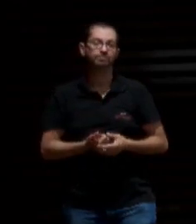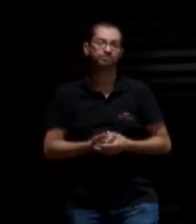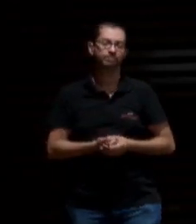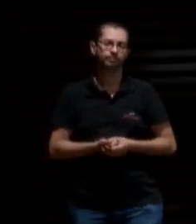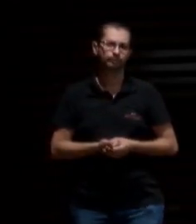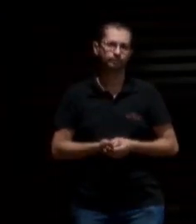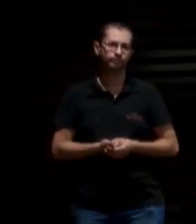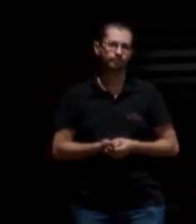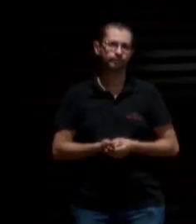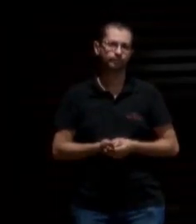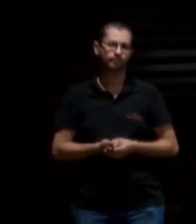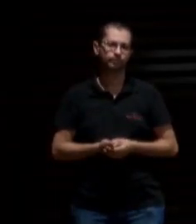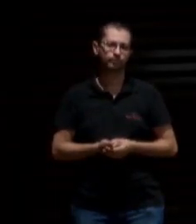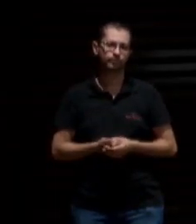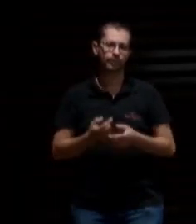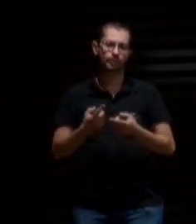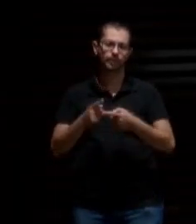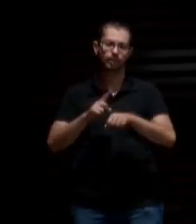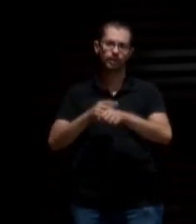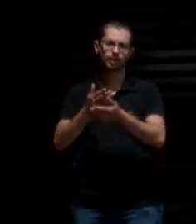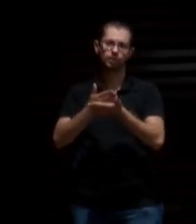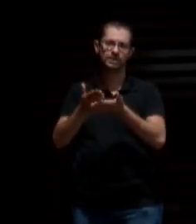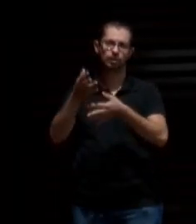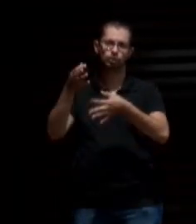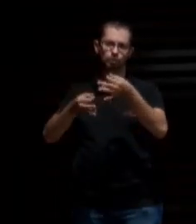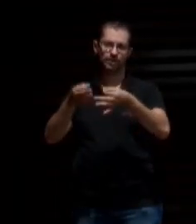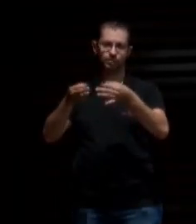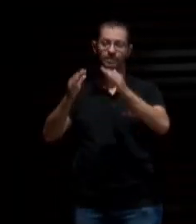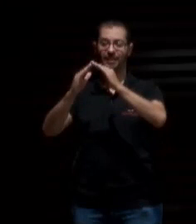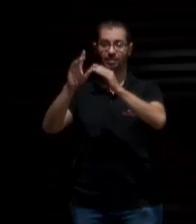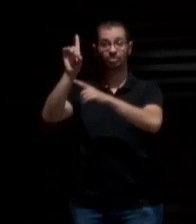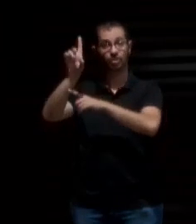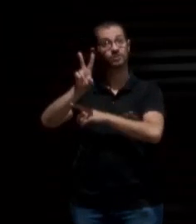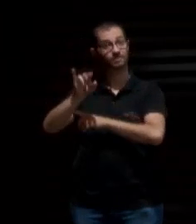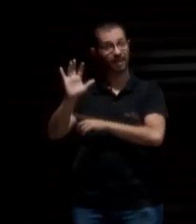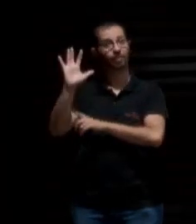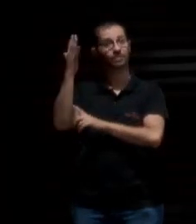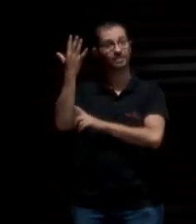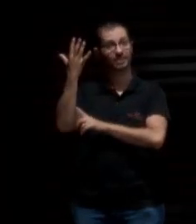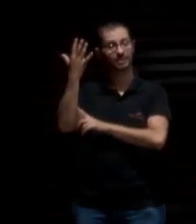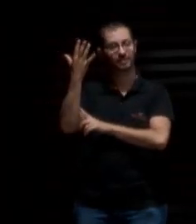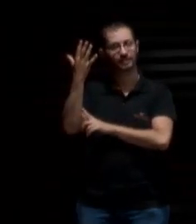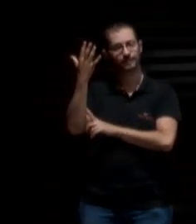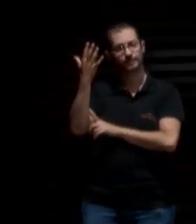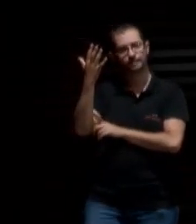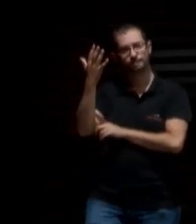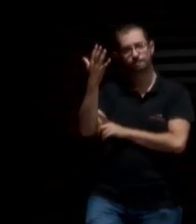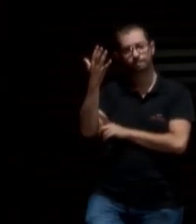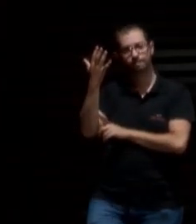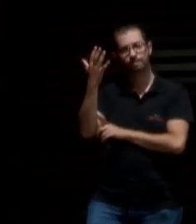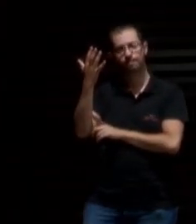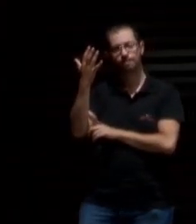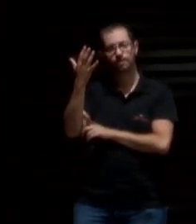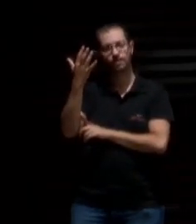Porque a ocasião de começar o juízo pela casa de Deus é chegada. Ora, se primeiro vem por nós, qual será o